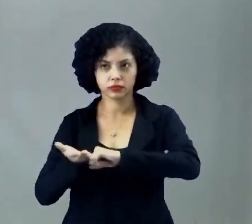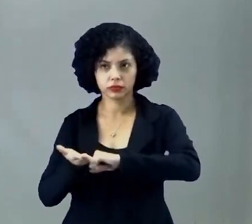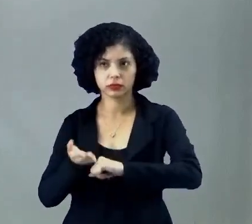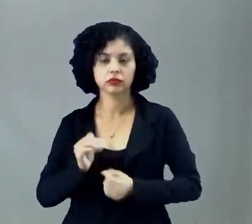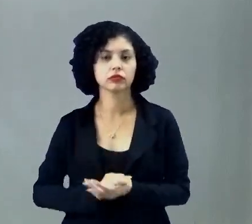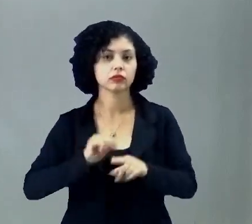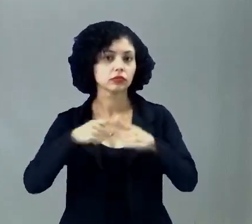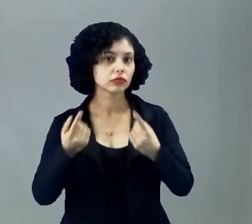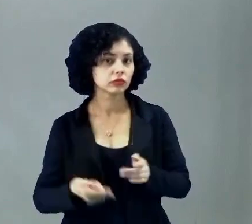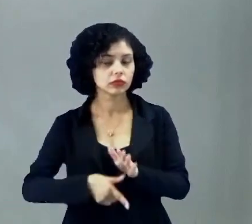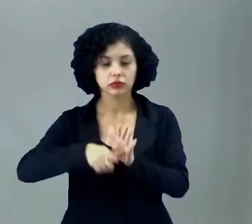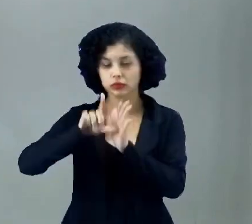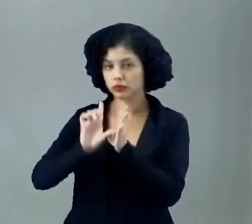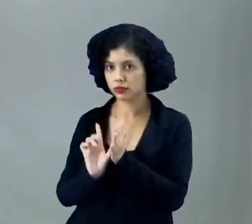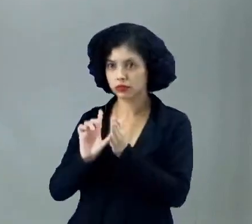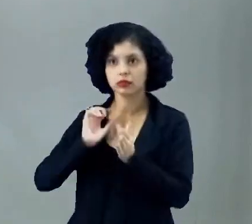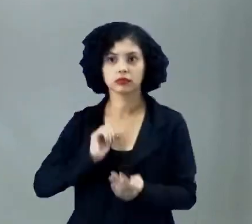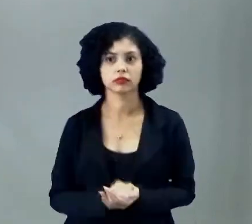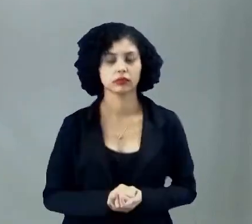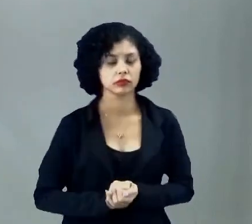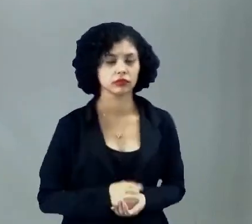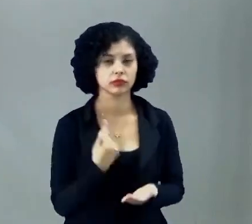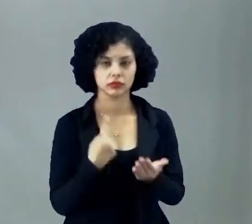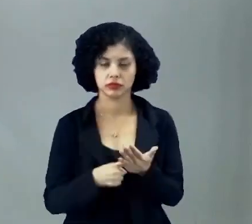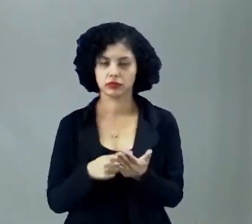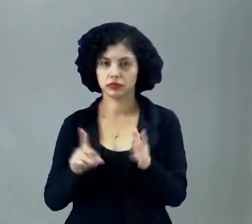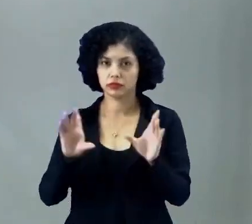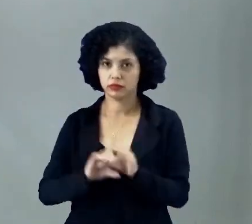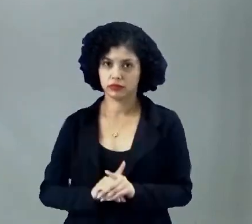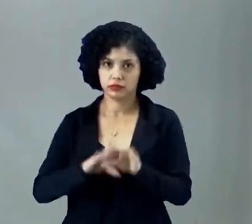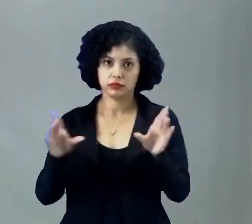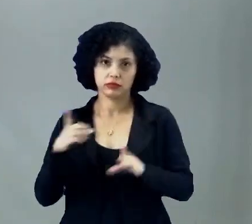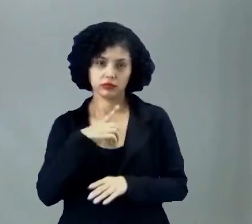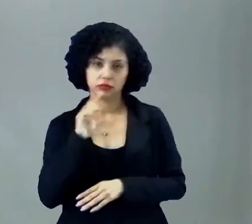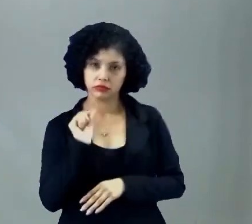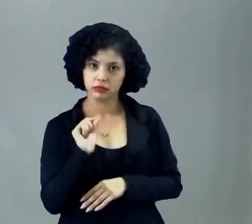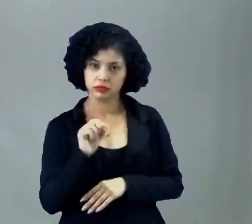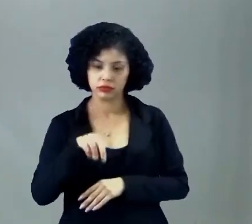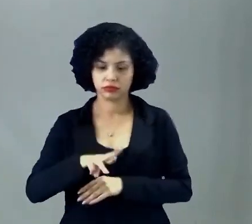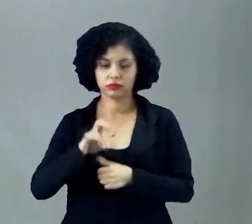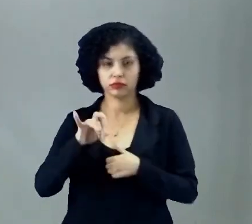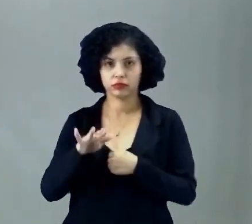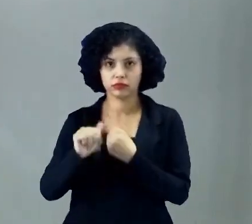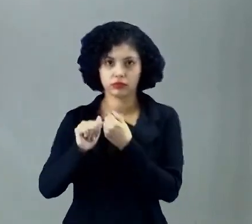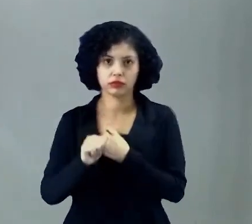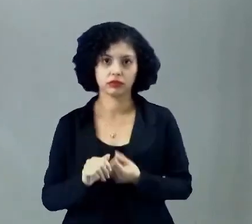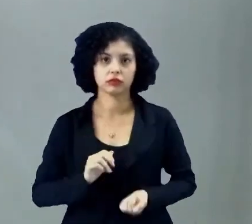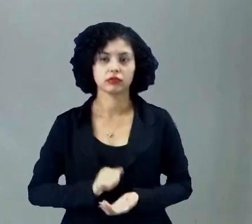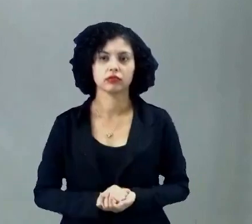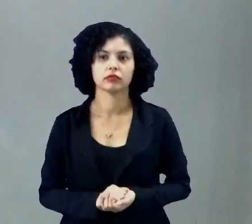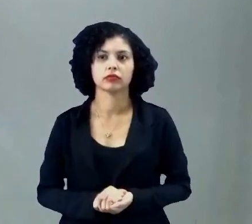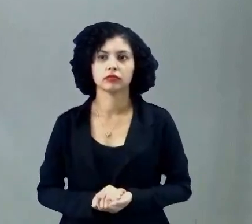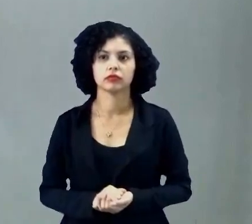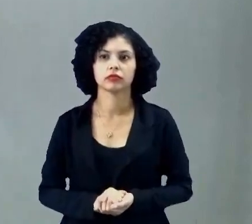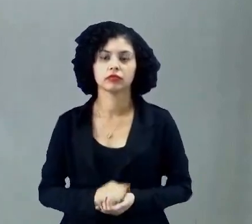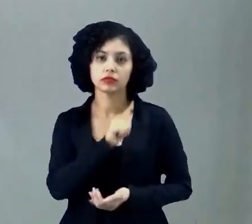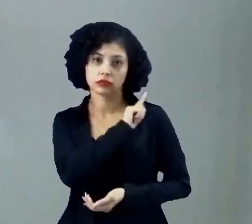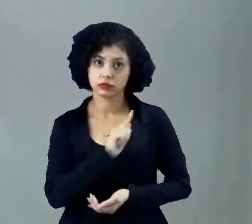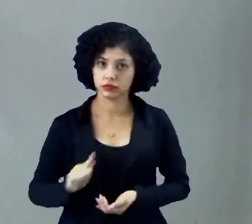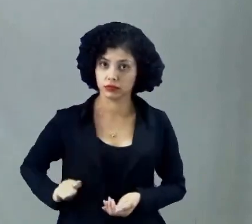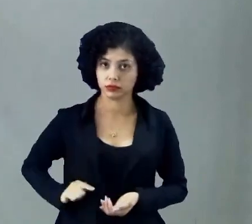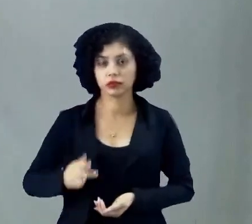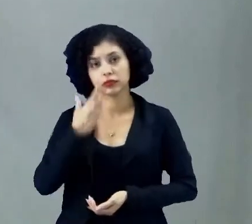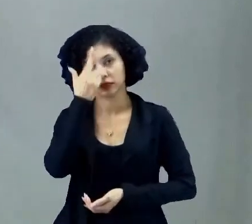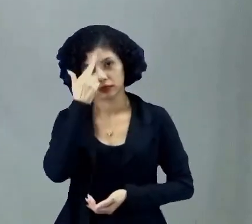moderno. Mas anterior a essa condição democrática, nós tivemos as monarquias absolutas, ou seja, o